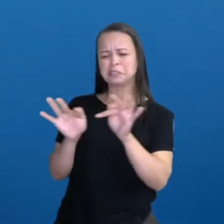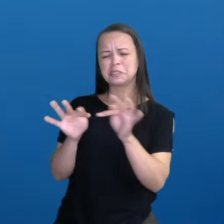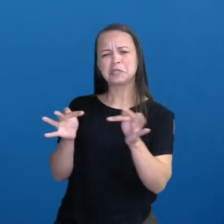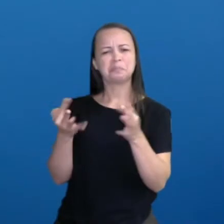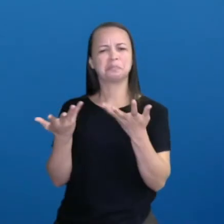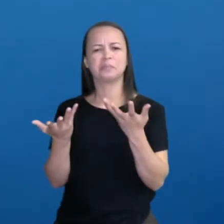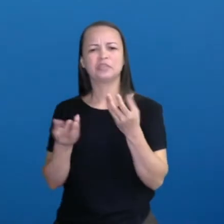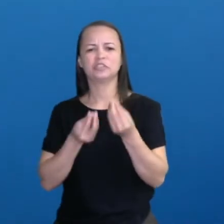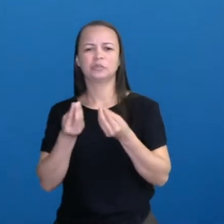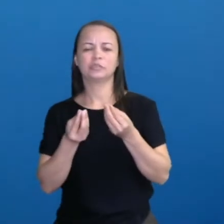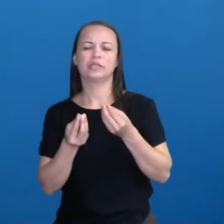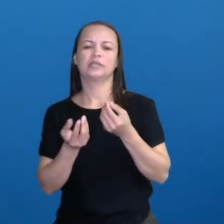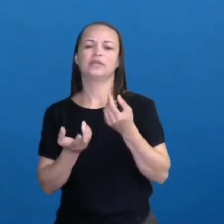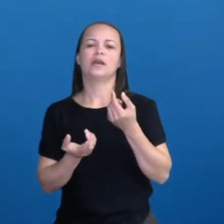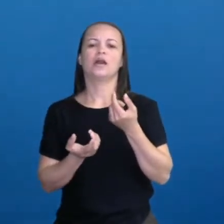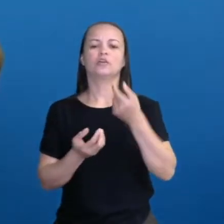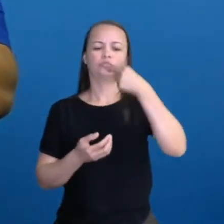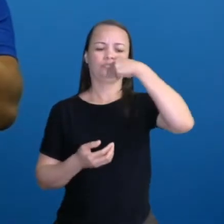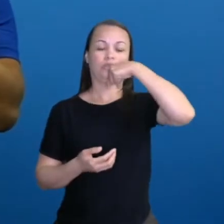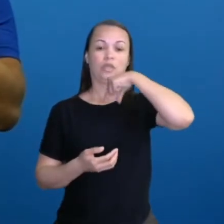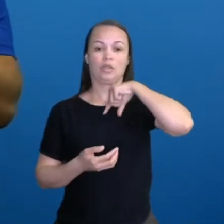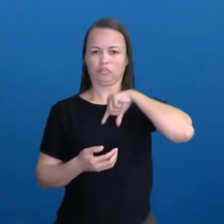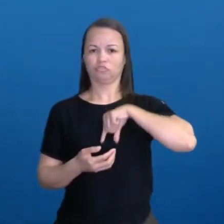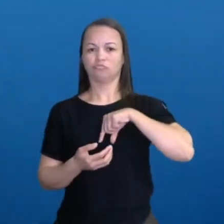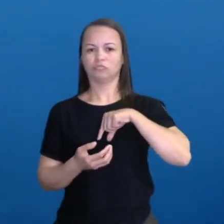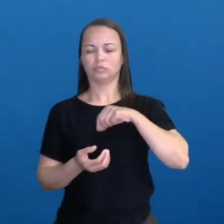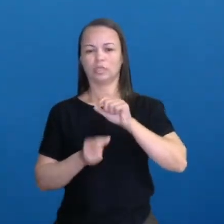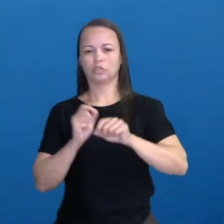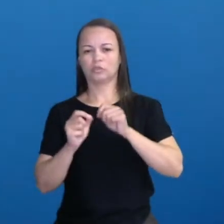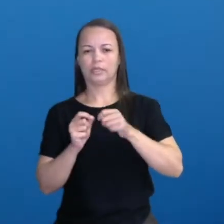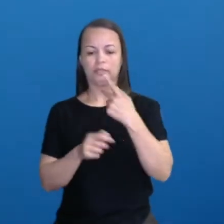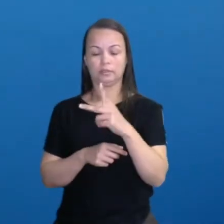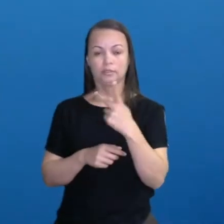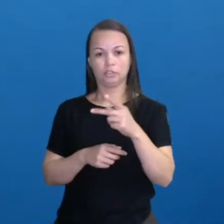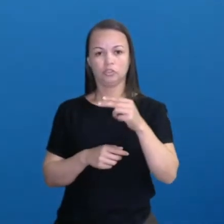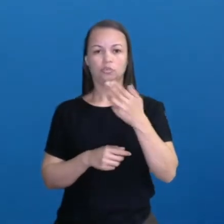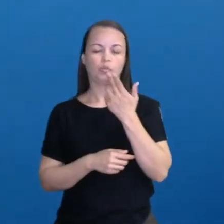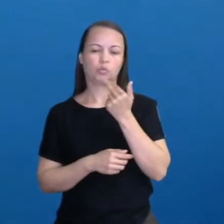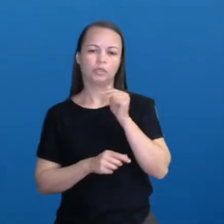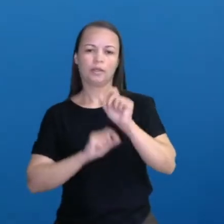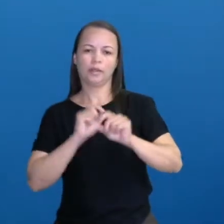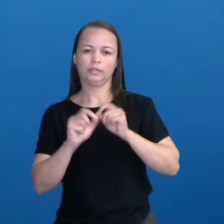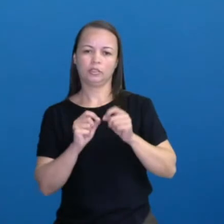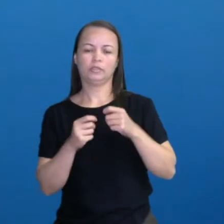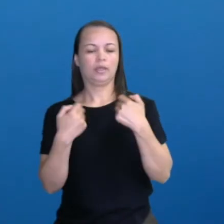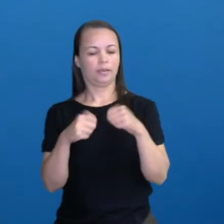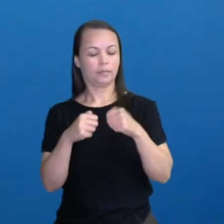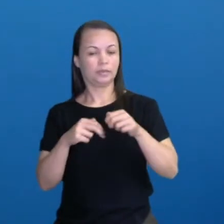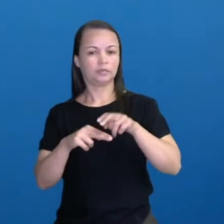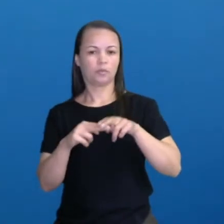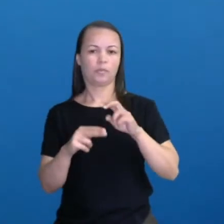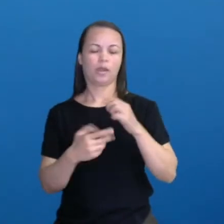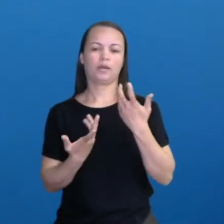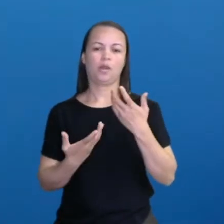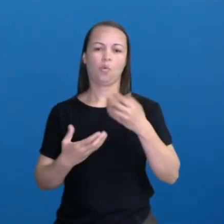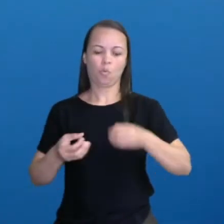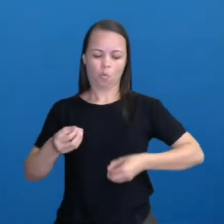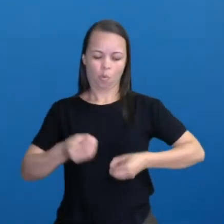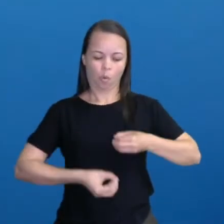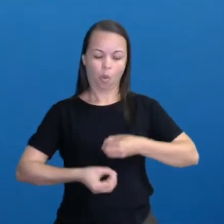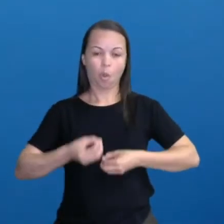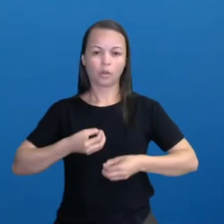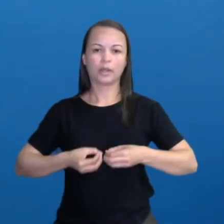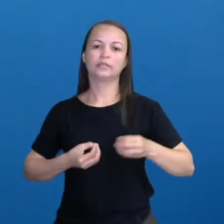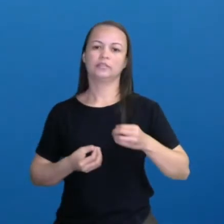seria essa ingestão, esse recrutamento desse alimento, desses nutrientes que são necessários para um organismo